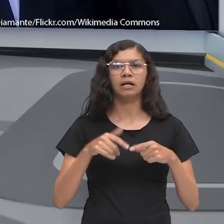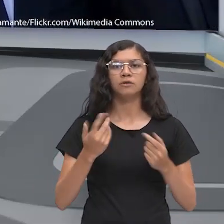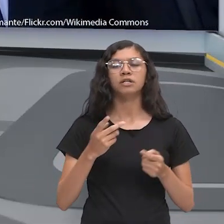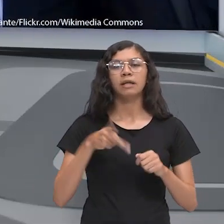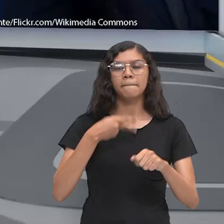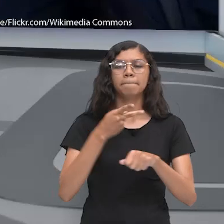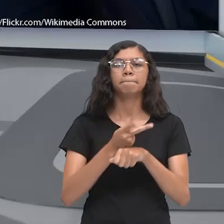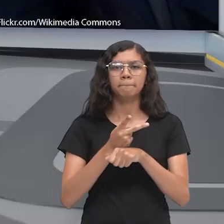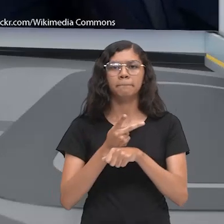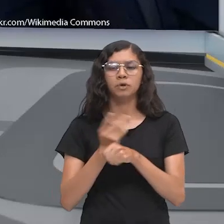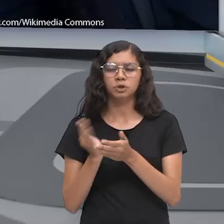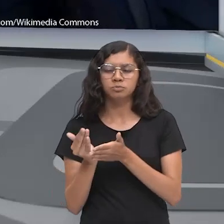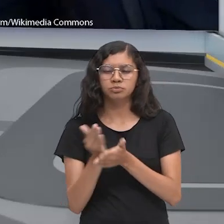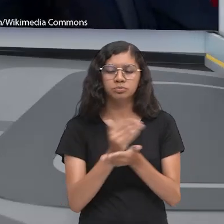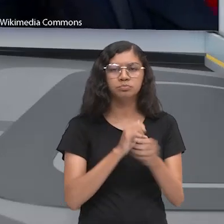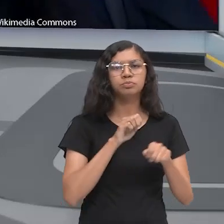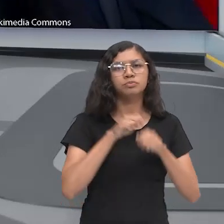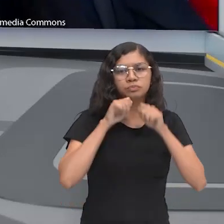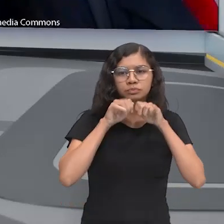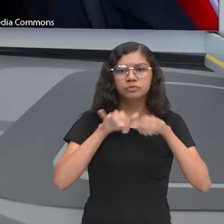Nós temos que ter